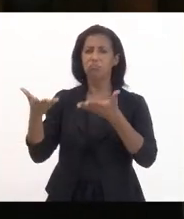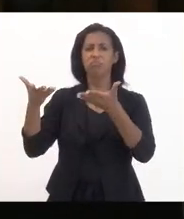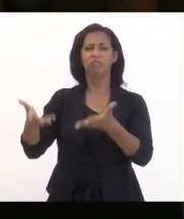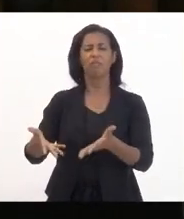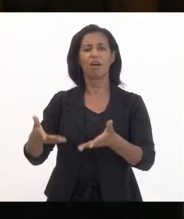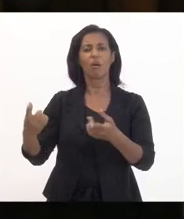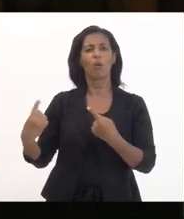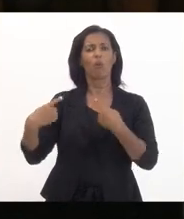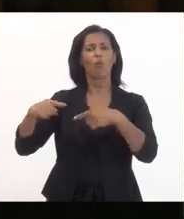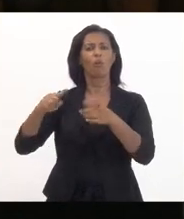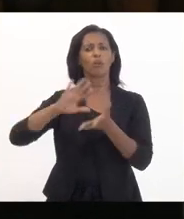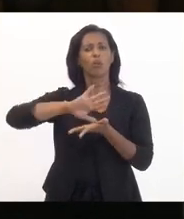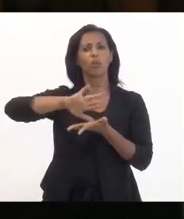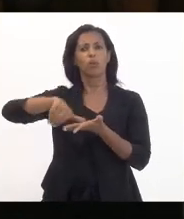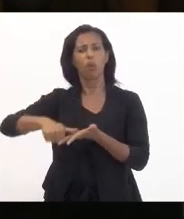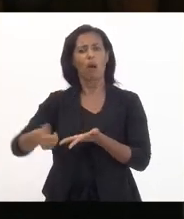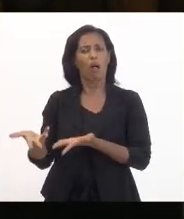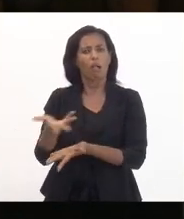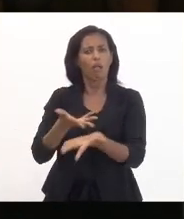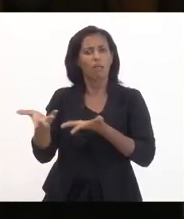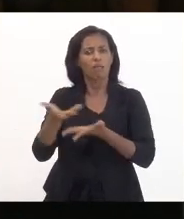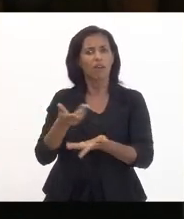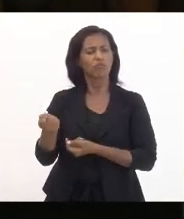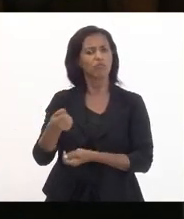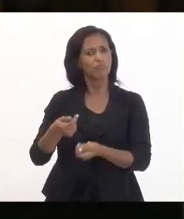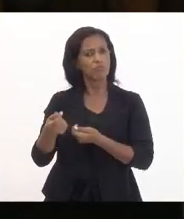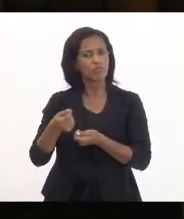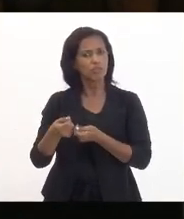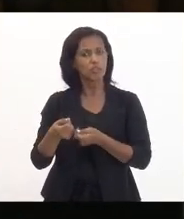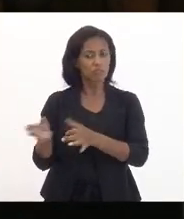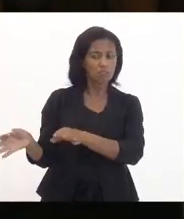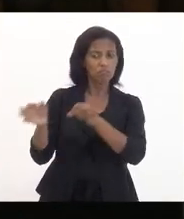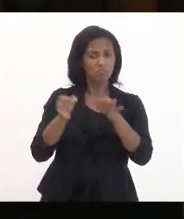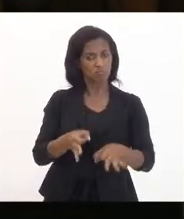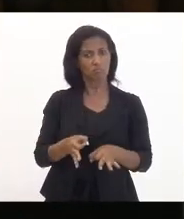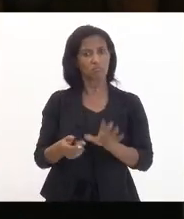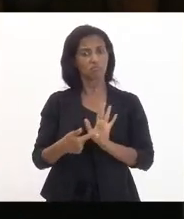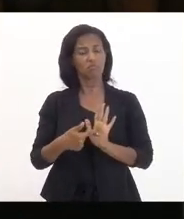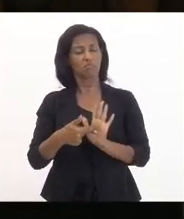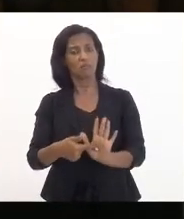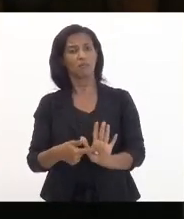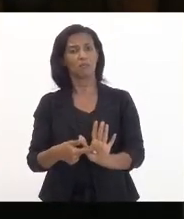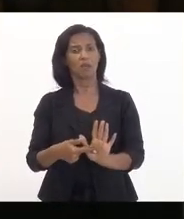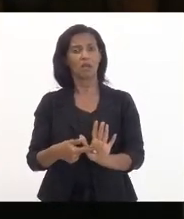ao combate à corrupção, à lavagem de dinheiro, exatamente